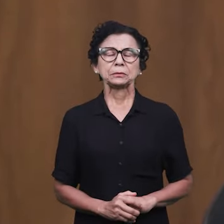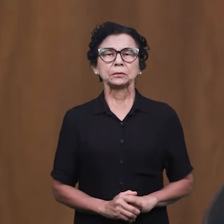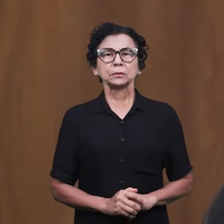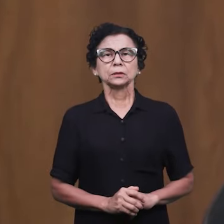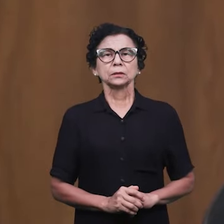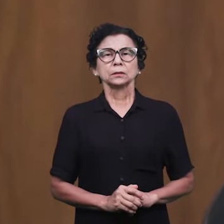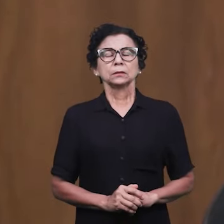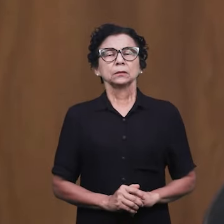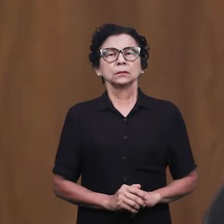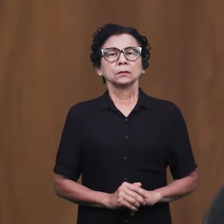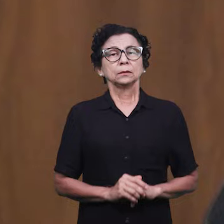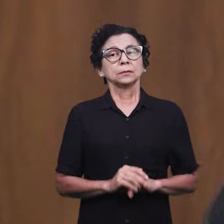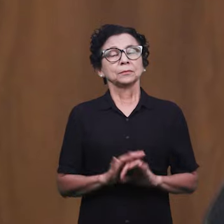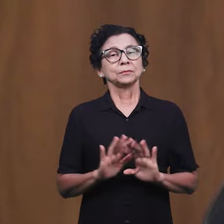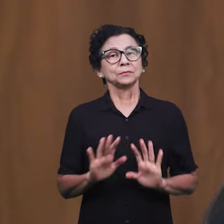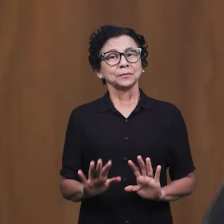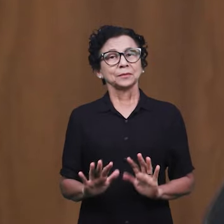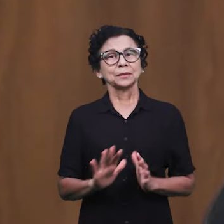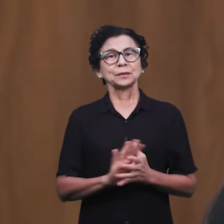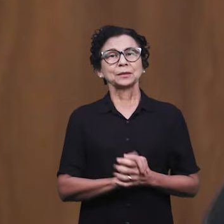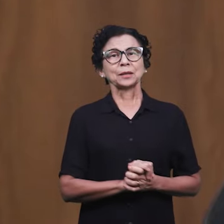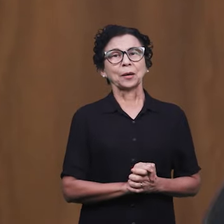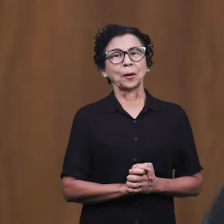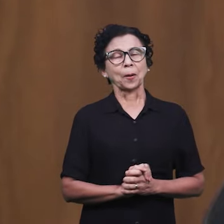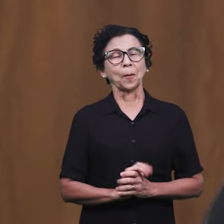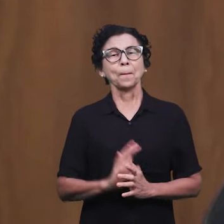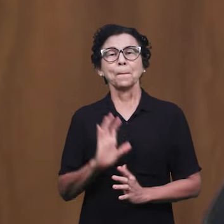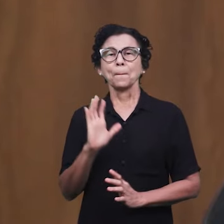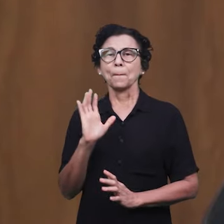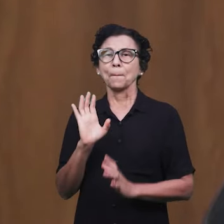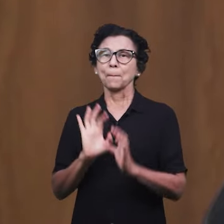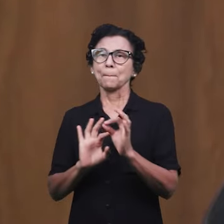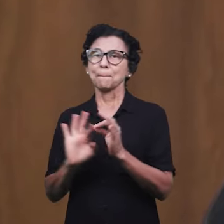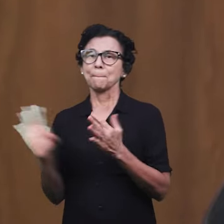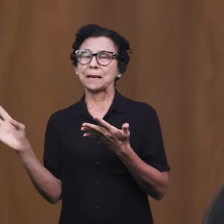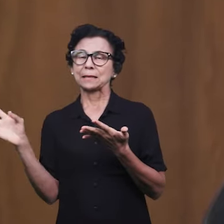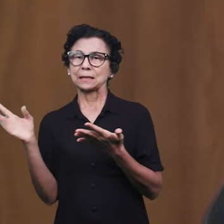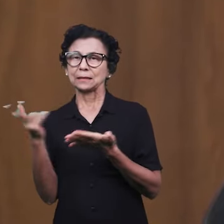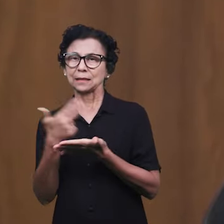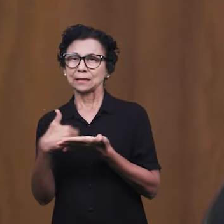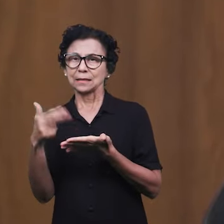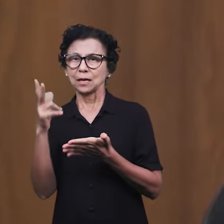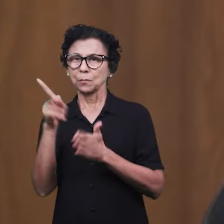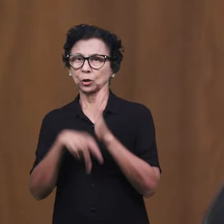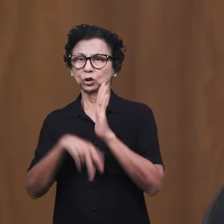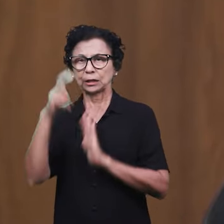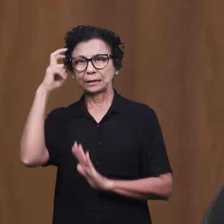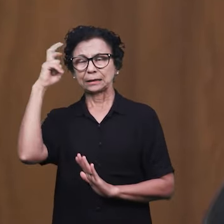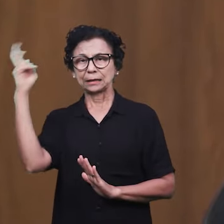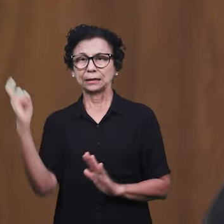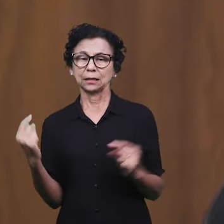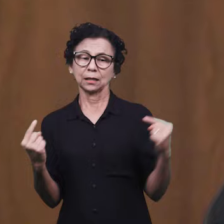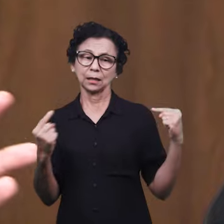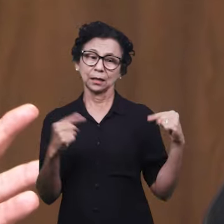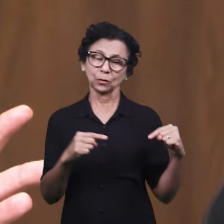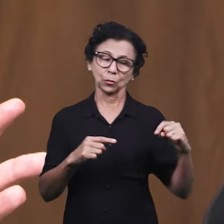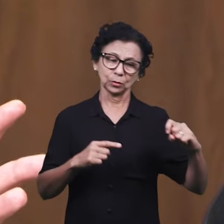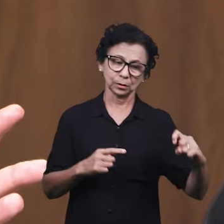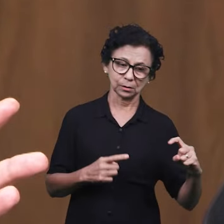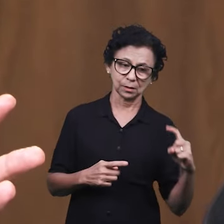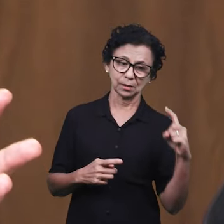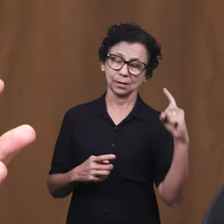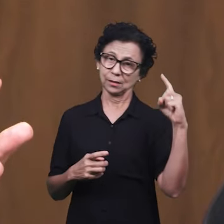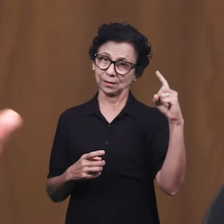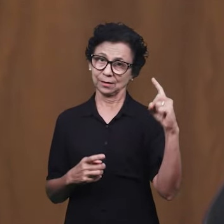inteligente é justamente contrapor a teoria da evolução e que ela não teria sido algo de um mero